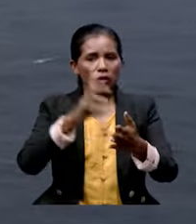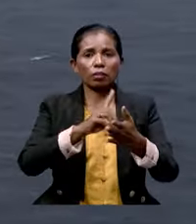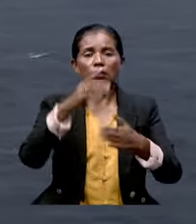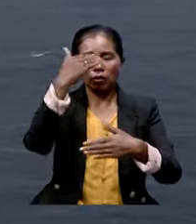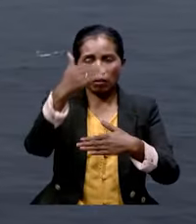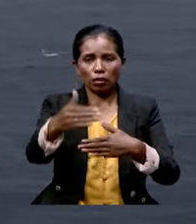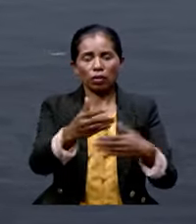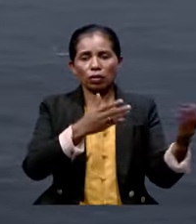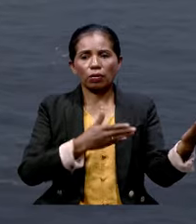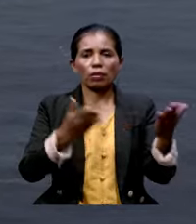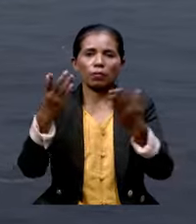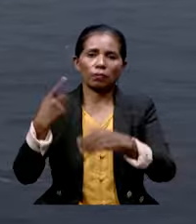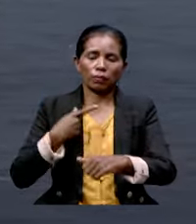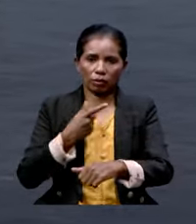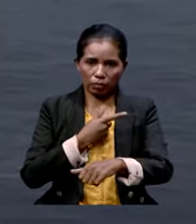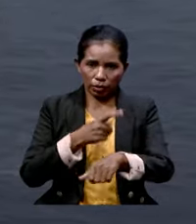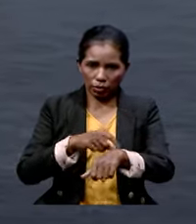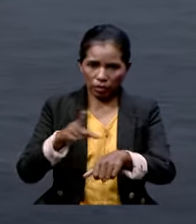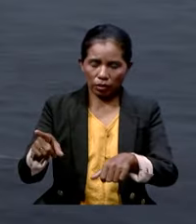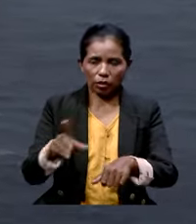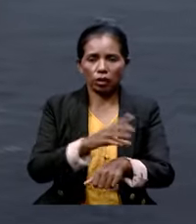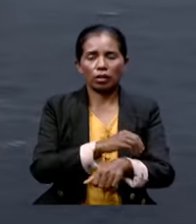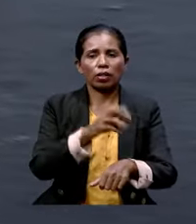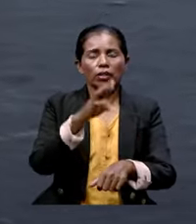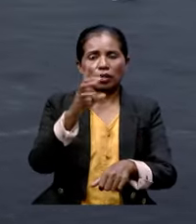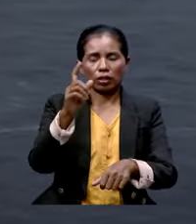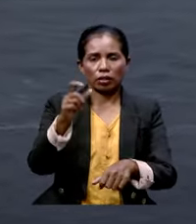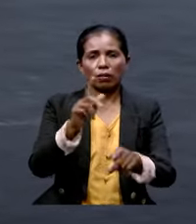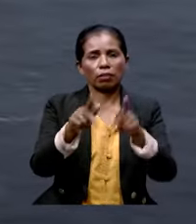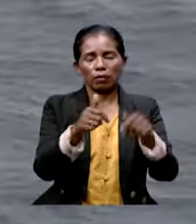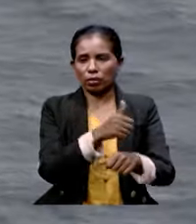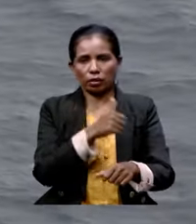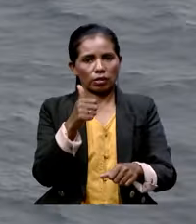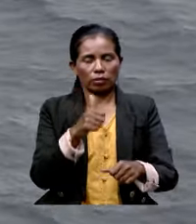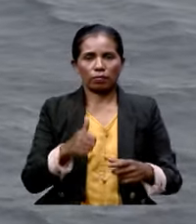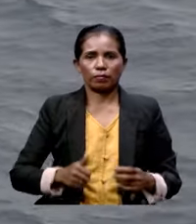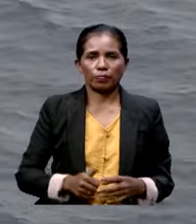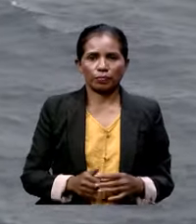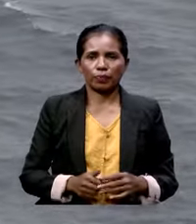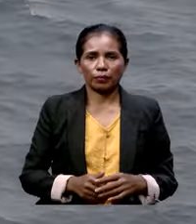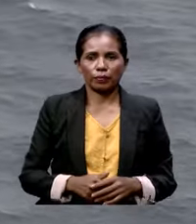foi submete ao Parlamento Nacional no Presidência República no entidade Sirselo. Agustino da Costa, Rohimadia, GMN.